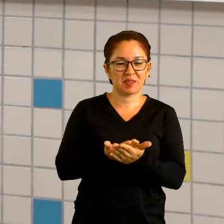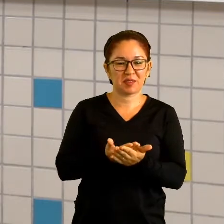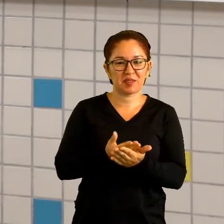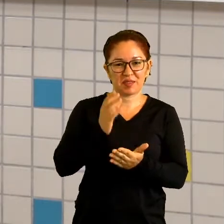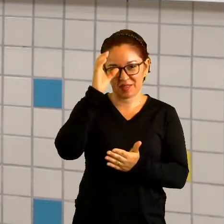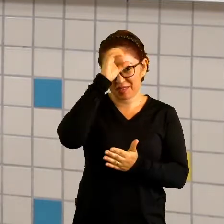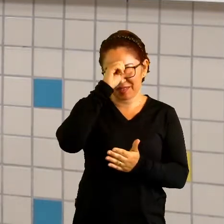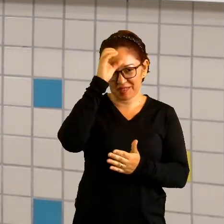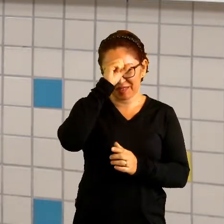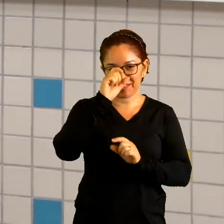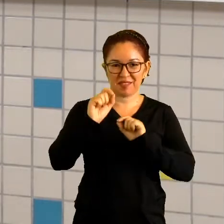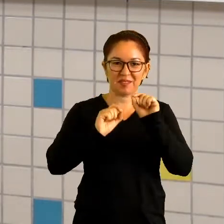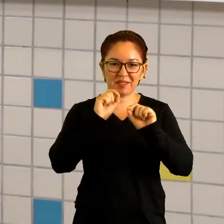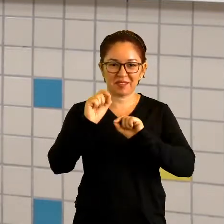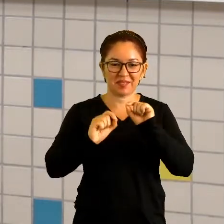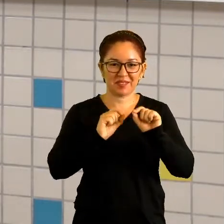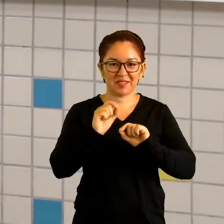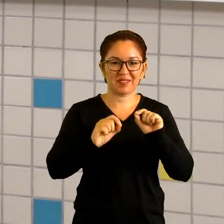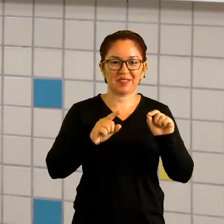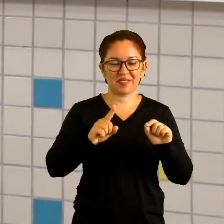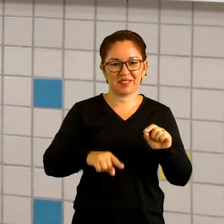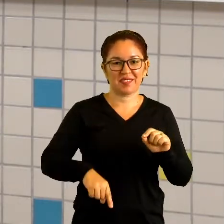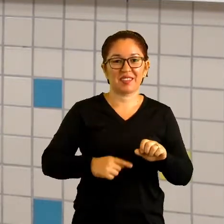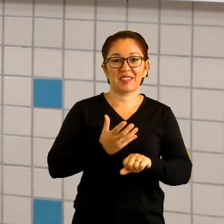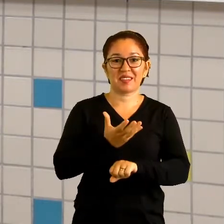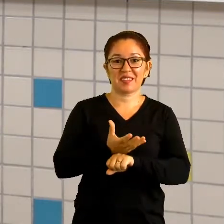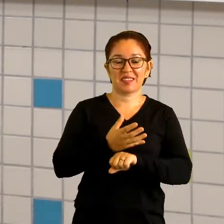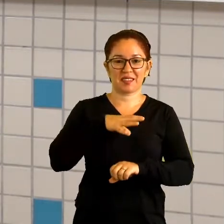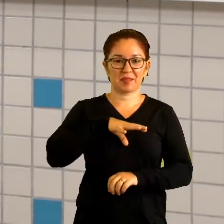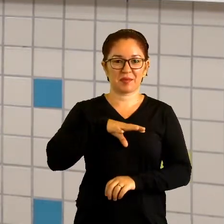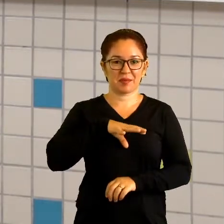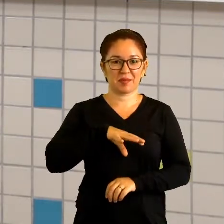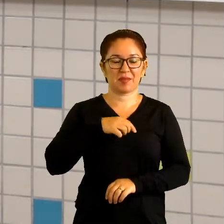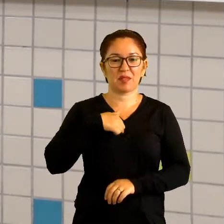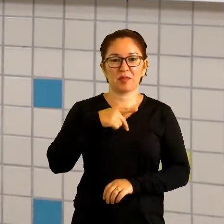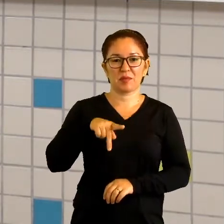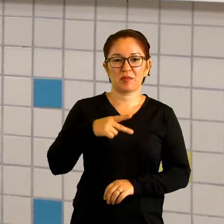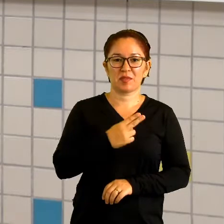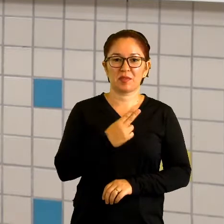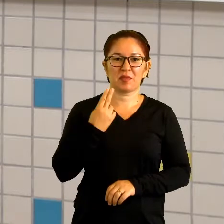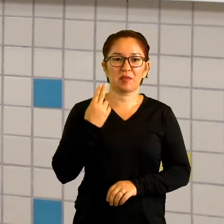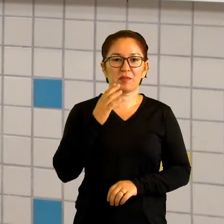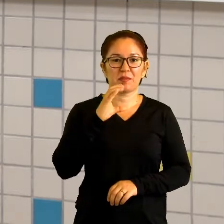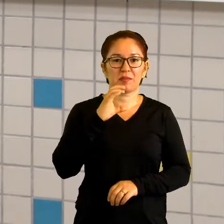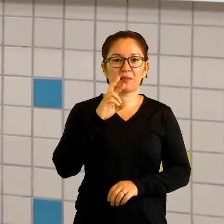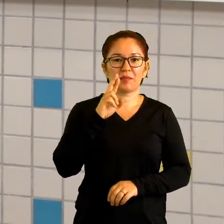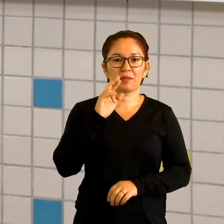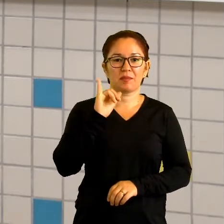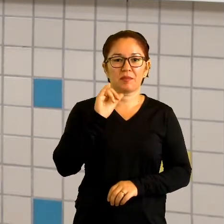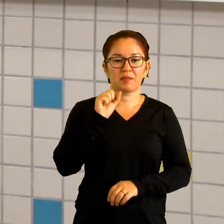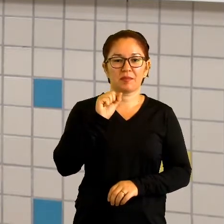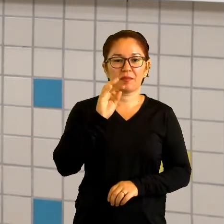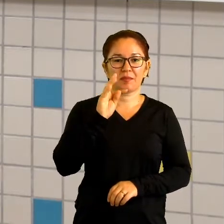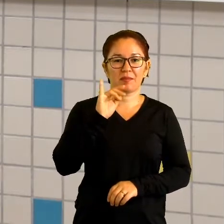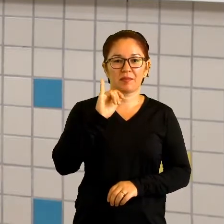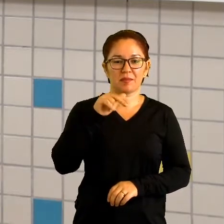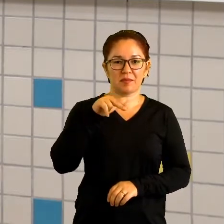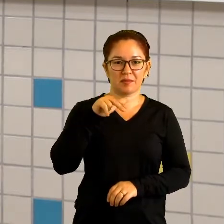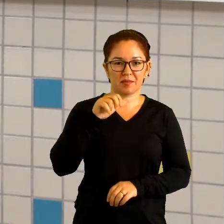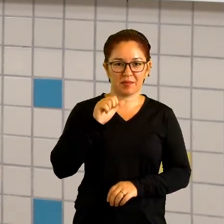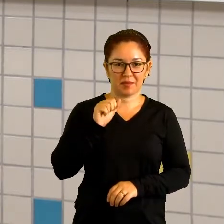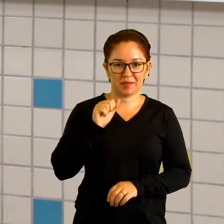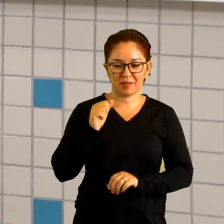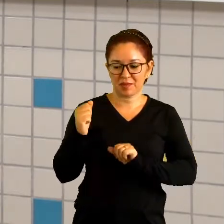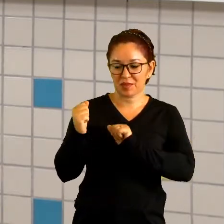do componente curricular de língua portuguesa. Sou a professora Cristina Rodrigues e junto com Fava